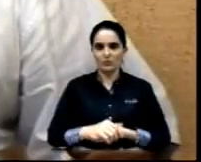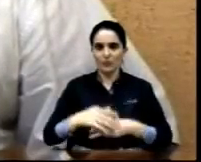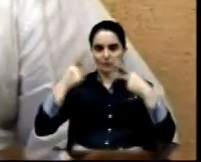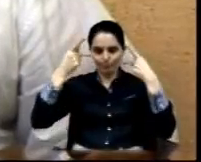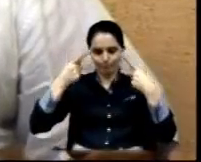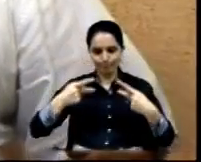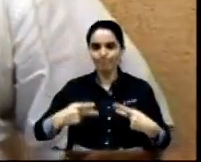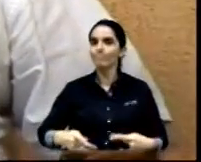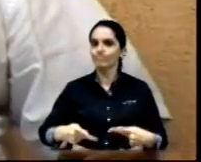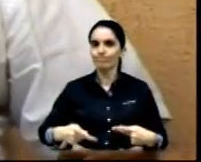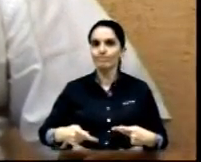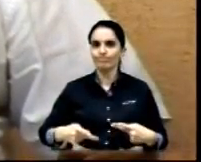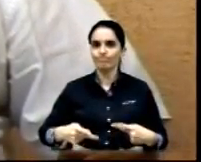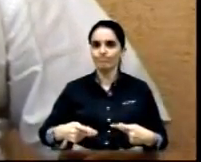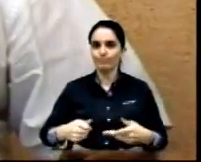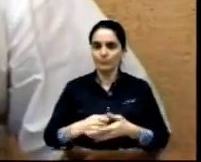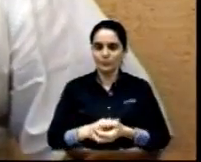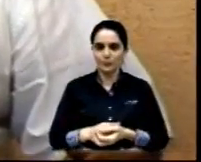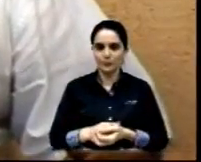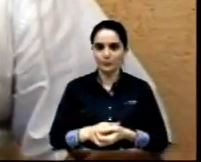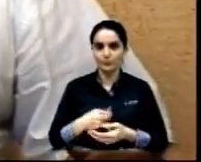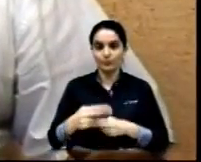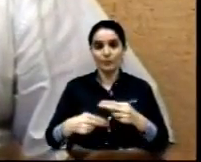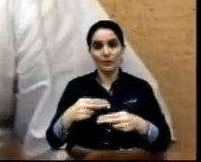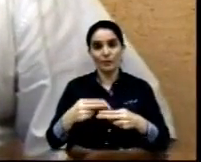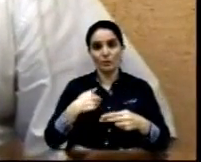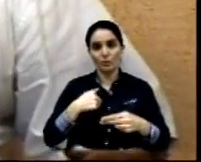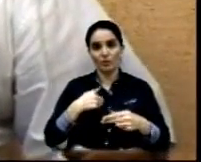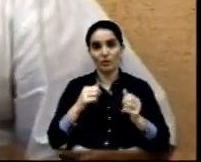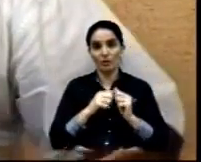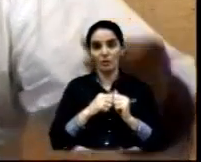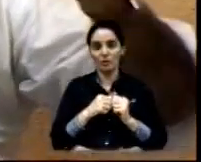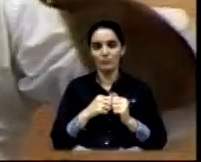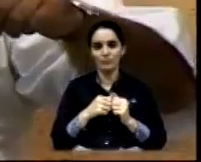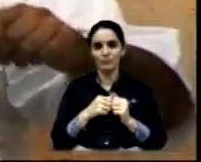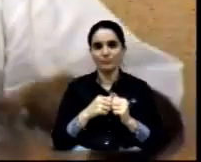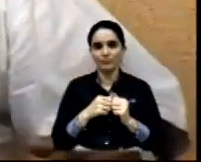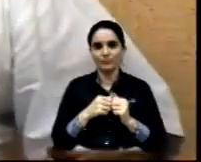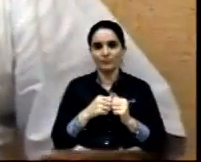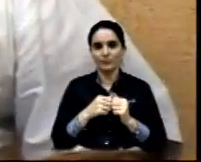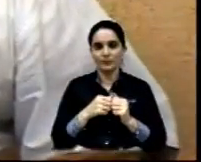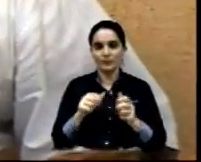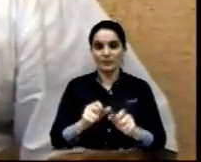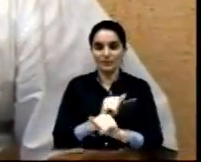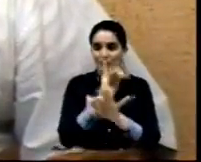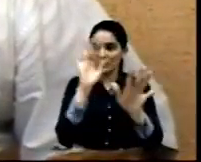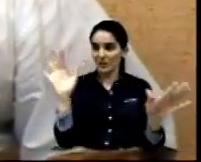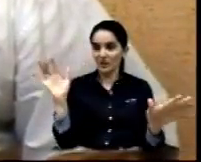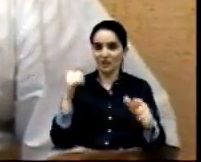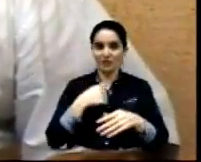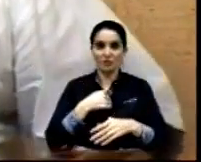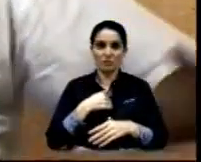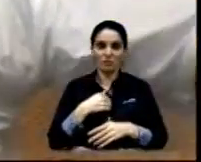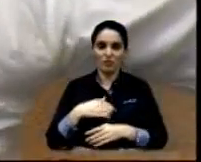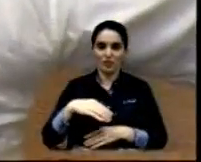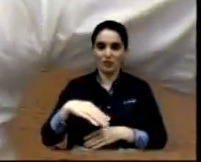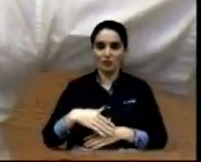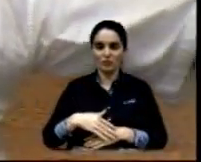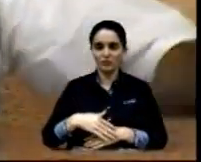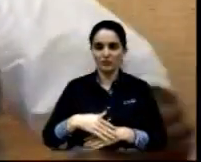denúncia. Portanto, quem se expõe sou eu. Por quê? Porque a minha atitude ela é pessoal e não